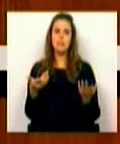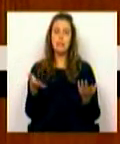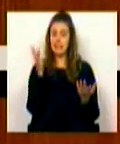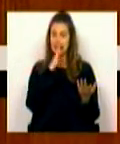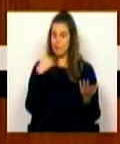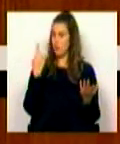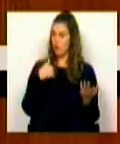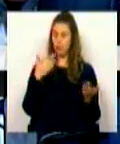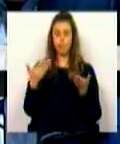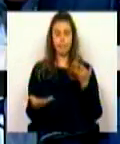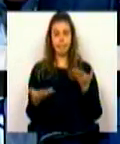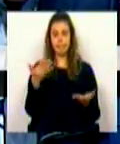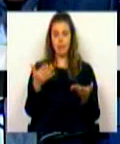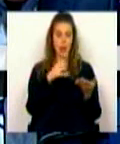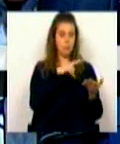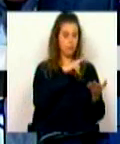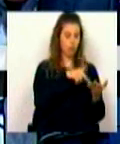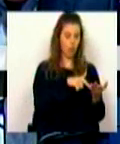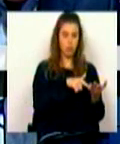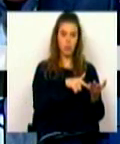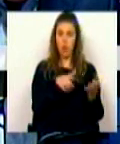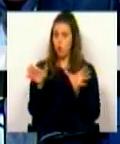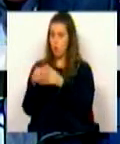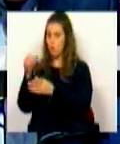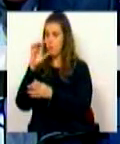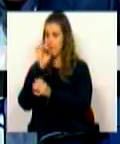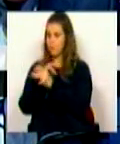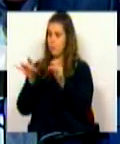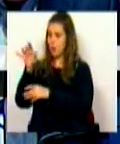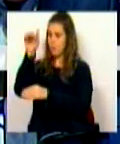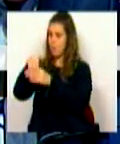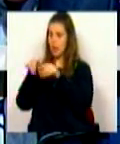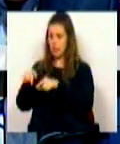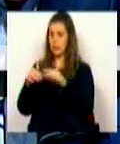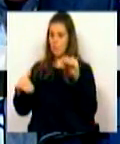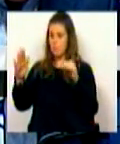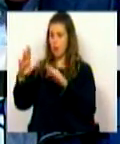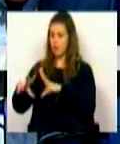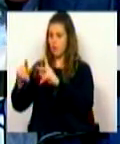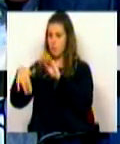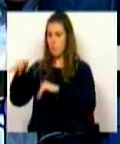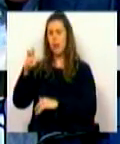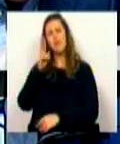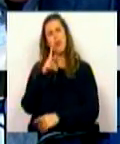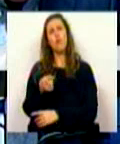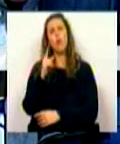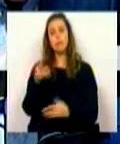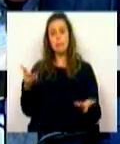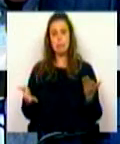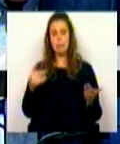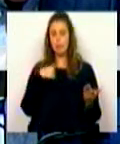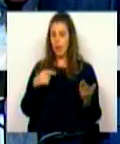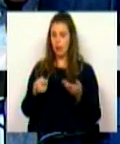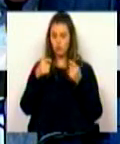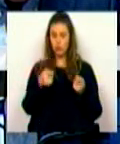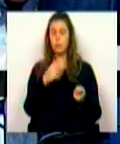nós compararmos Portugal com esses países que crescem mais que com Portugal, o que nós vemos é que o investimento,